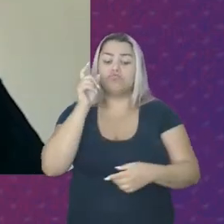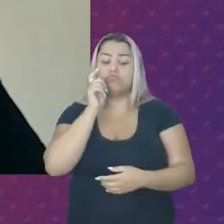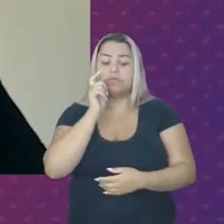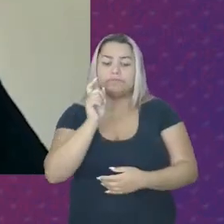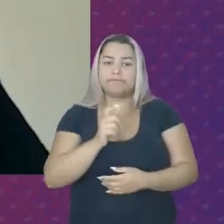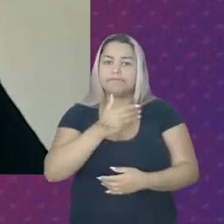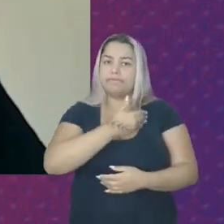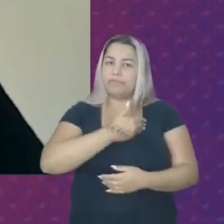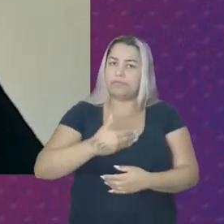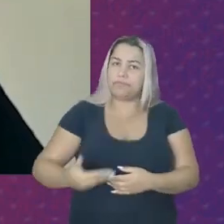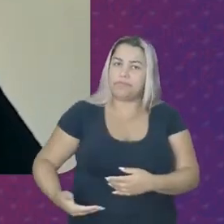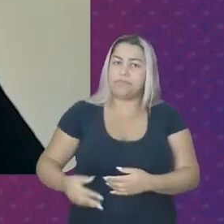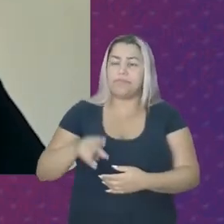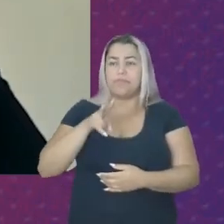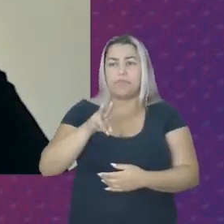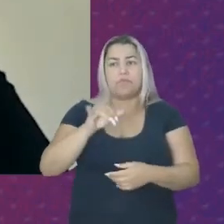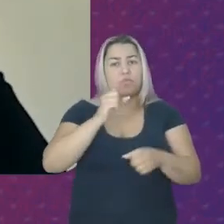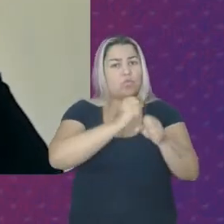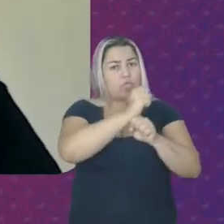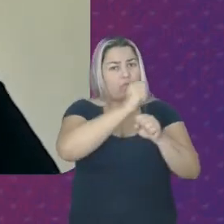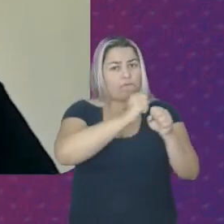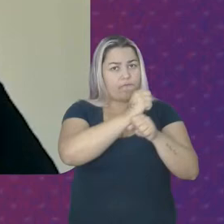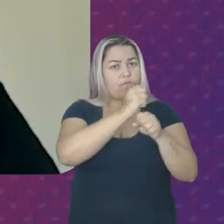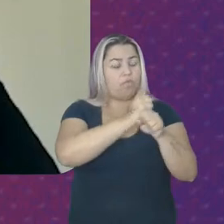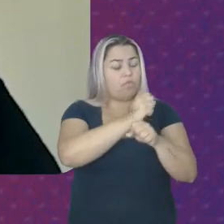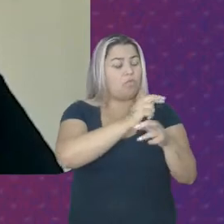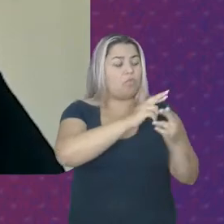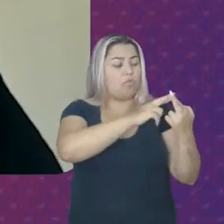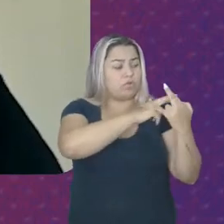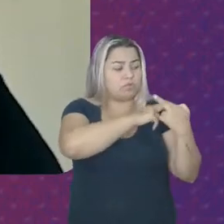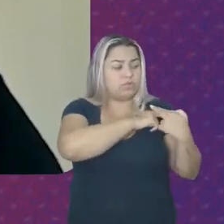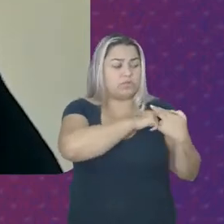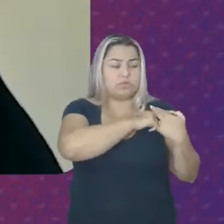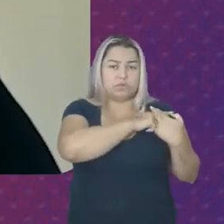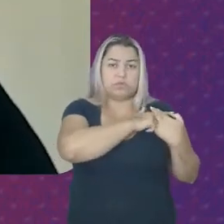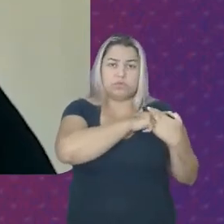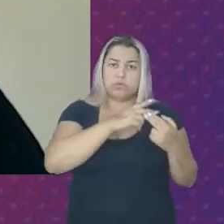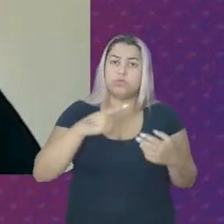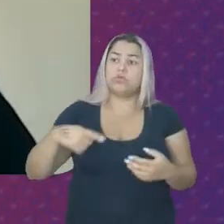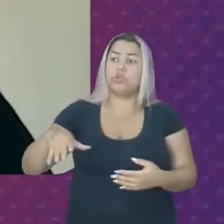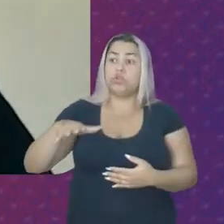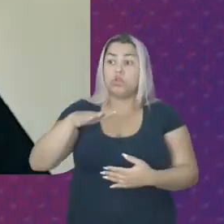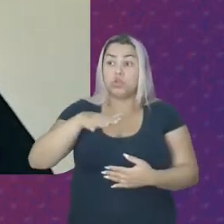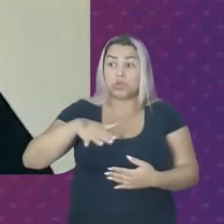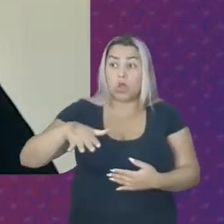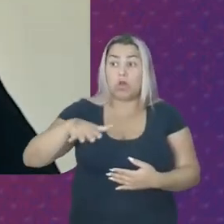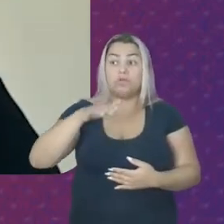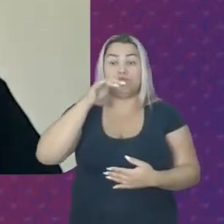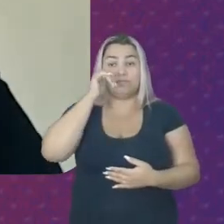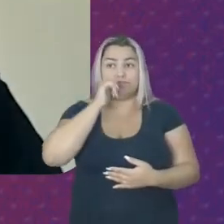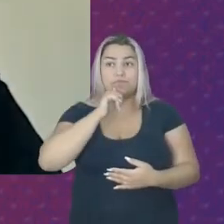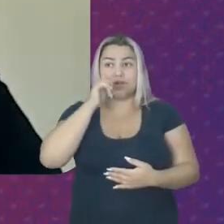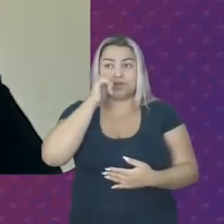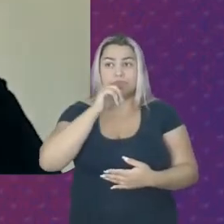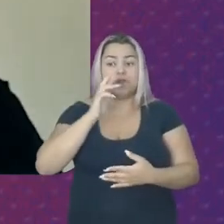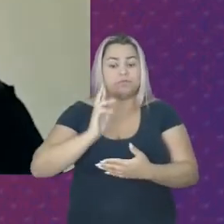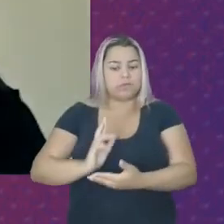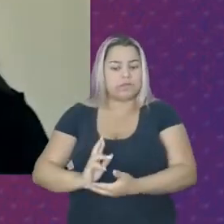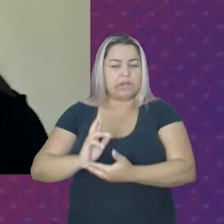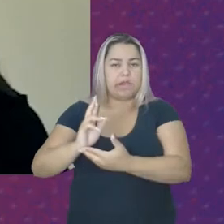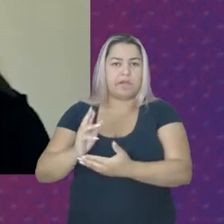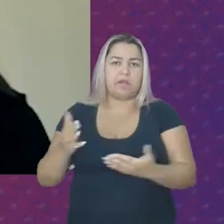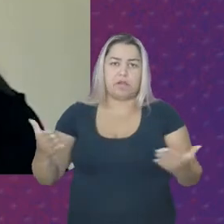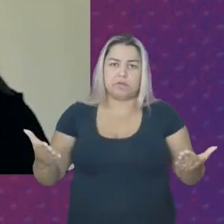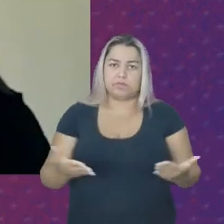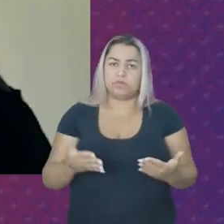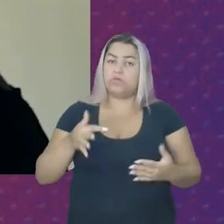ele deve ser construído, como eu disse, com muita responsabilidade. Nós, mulheres, temos uma responsabilidade não só com o que é feito agora, mas com o que é